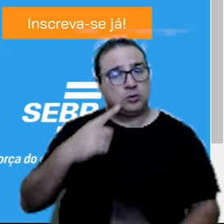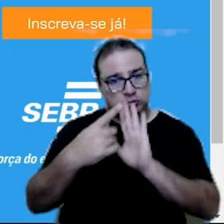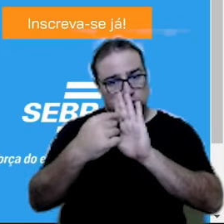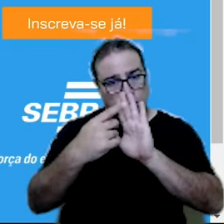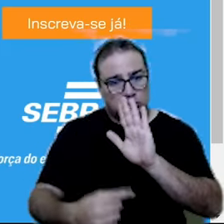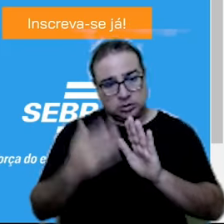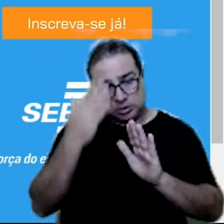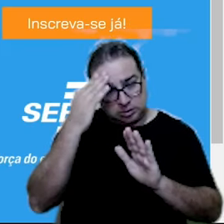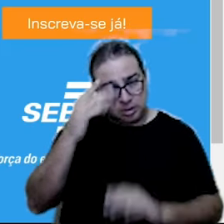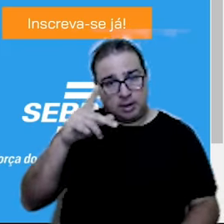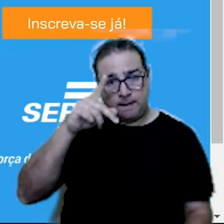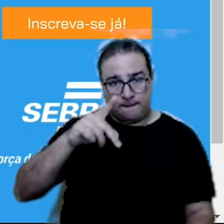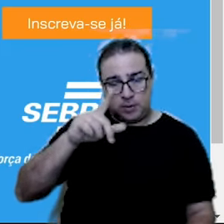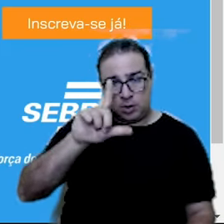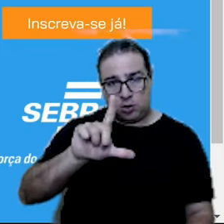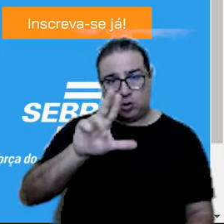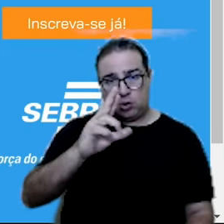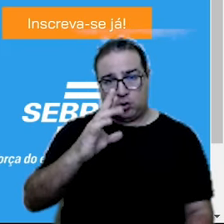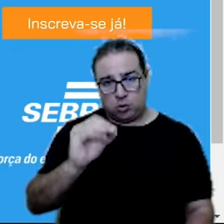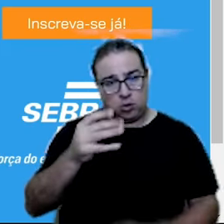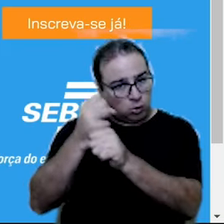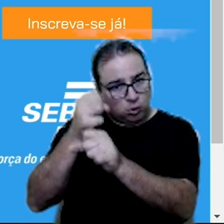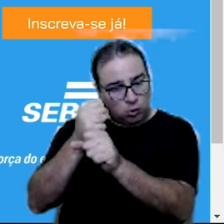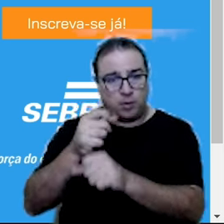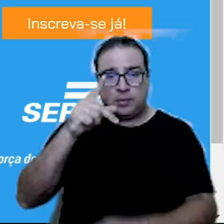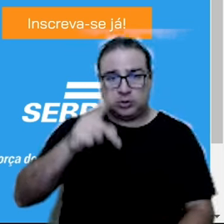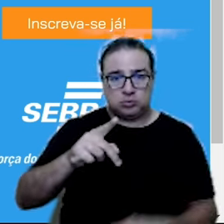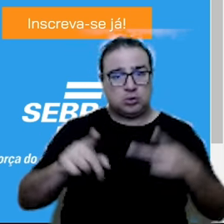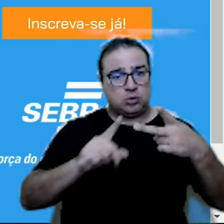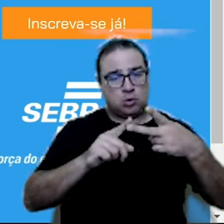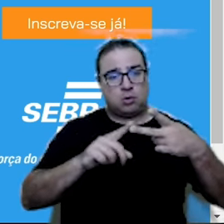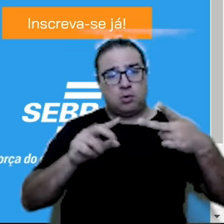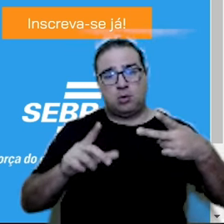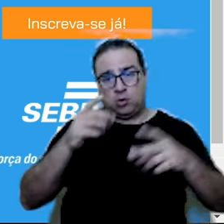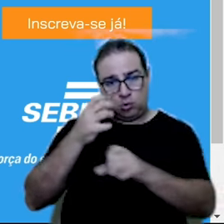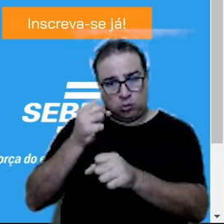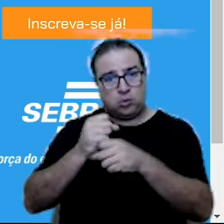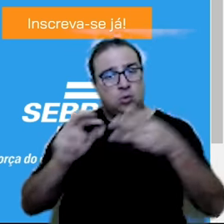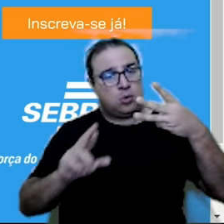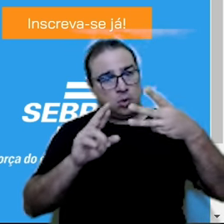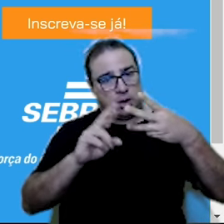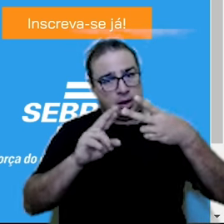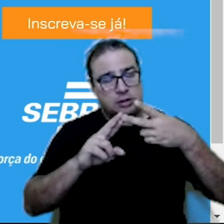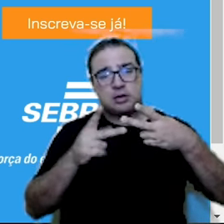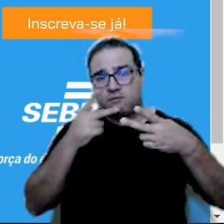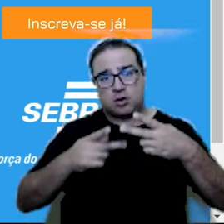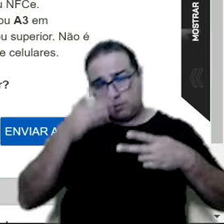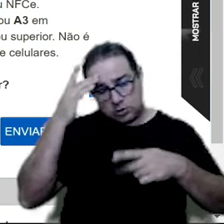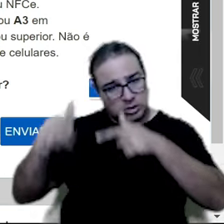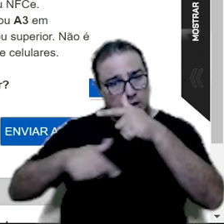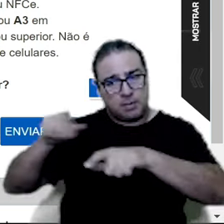aqui presumido e real lembrando a informação acho que a gente Comentou algo do produtor